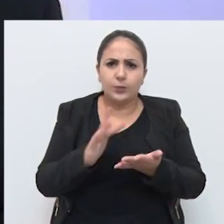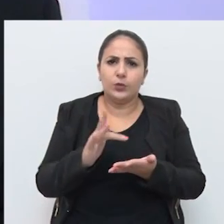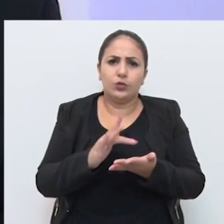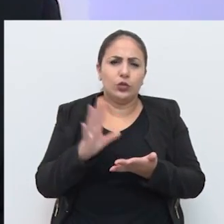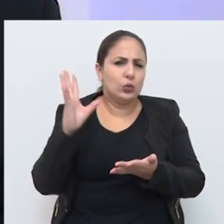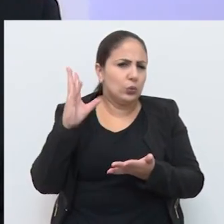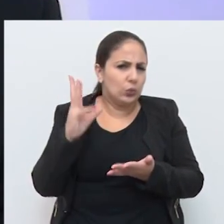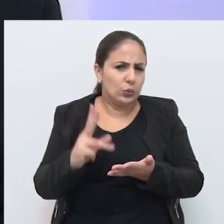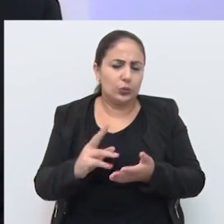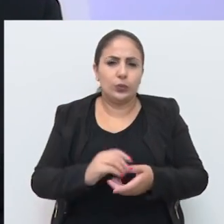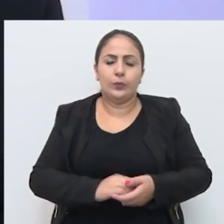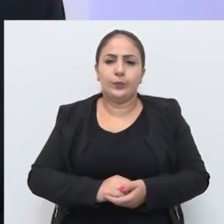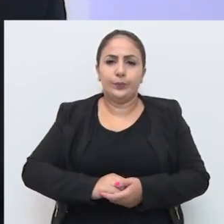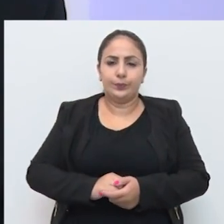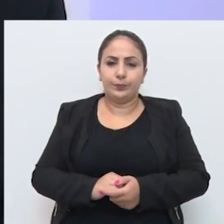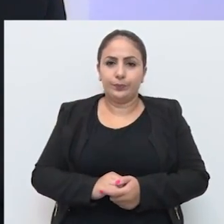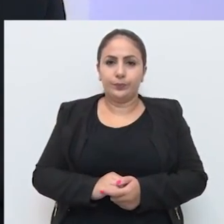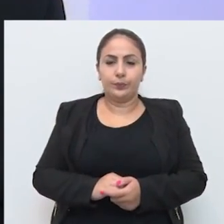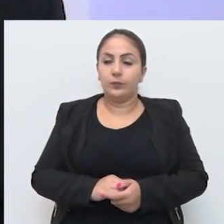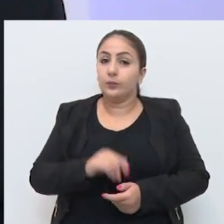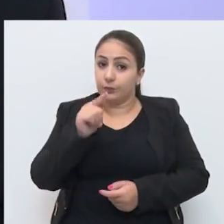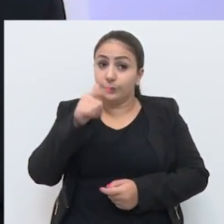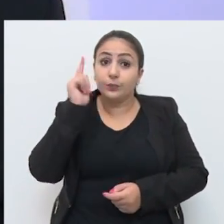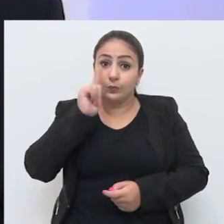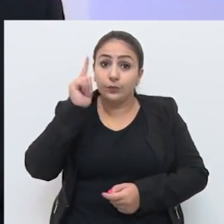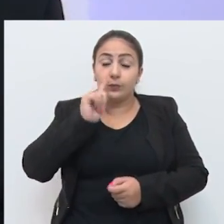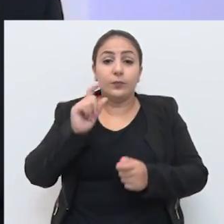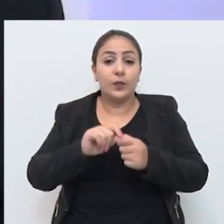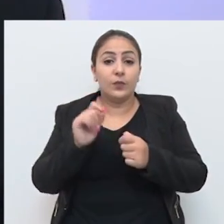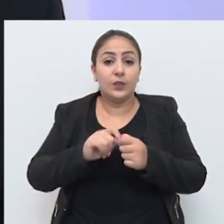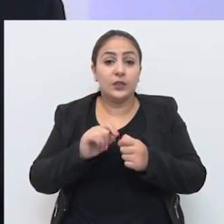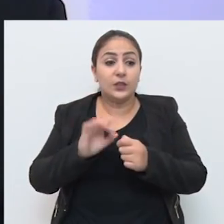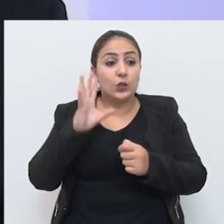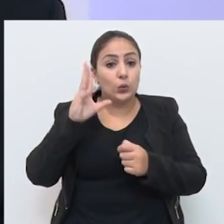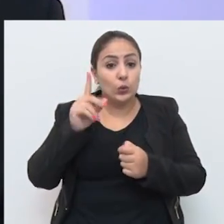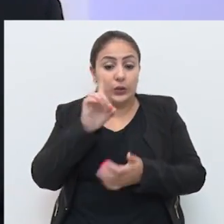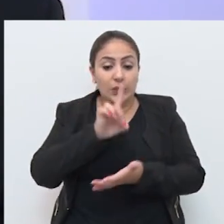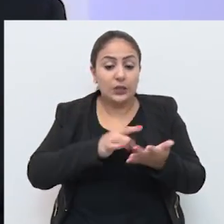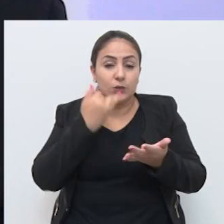enfim. E ali tu consegues fazer